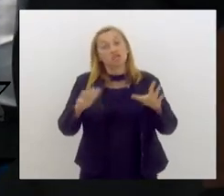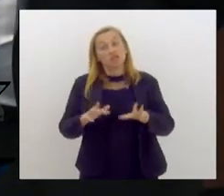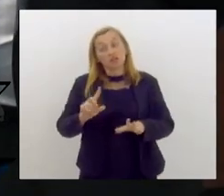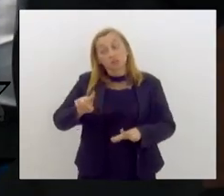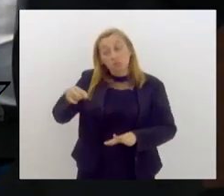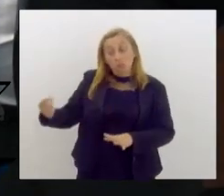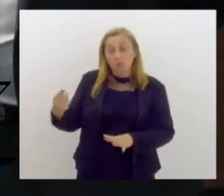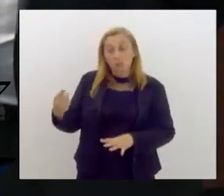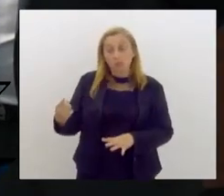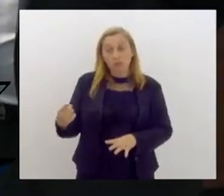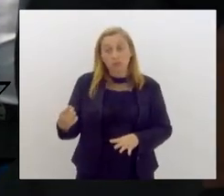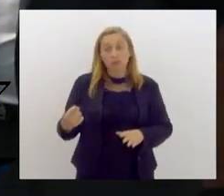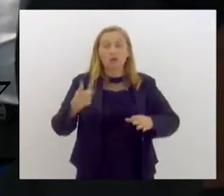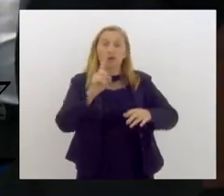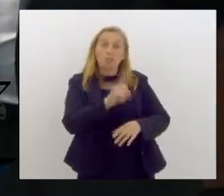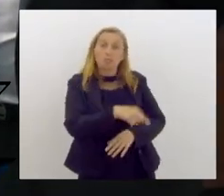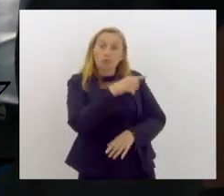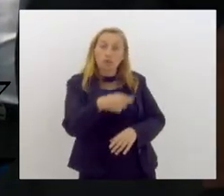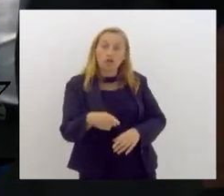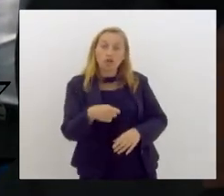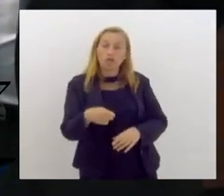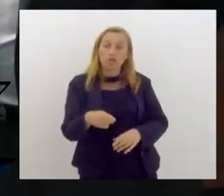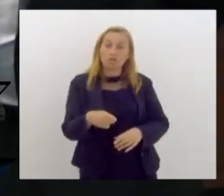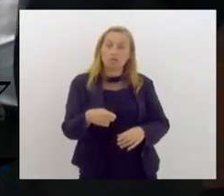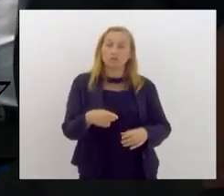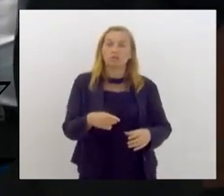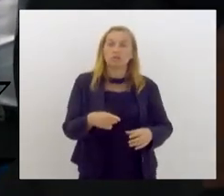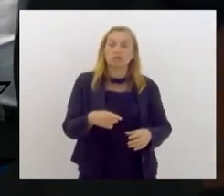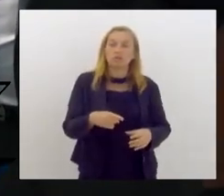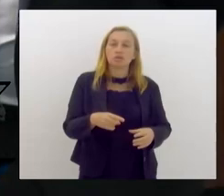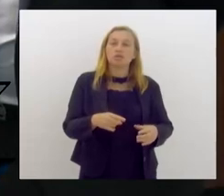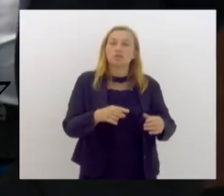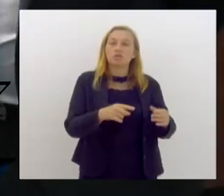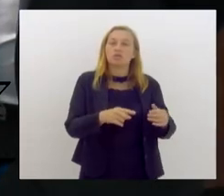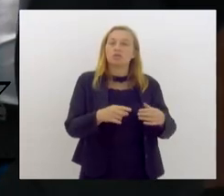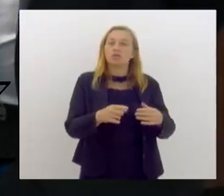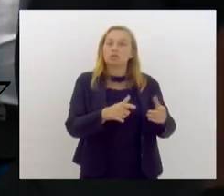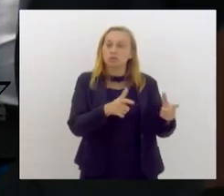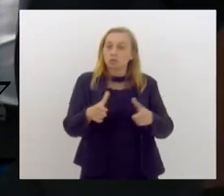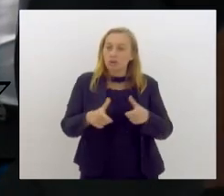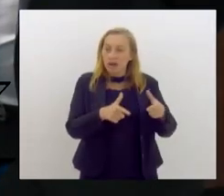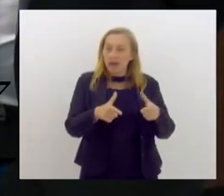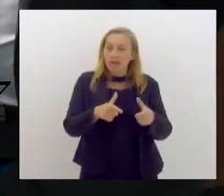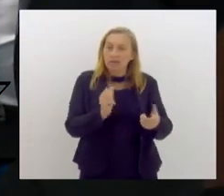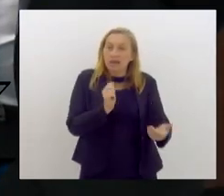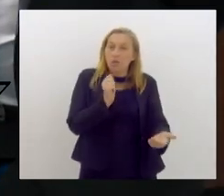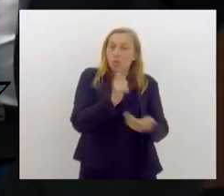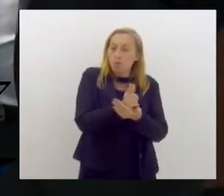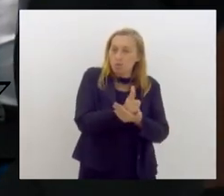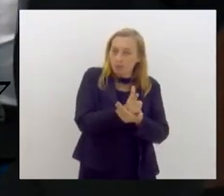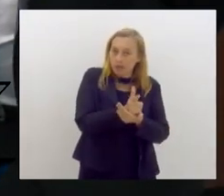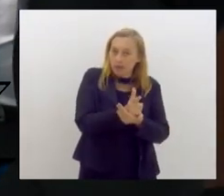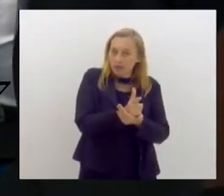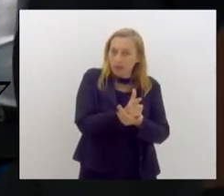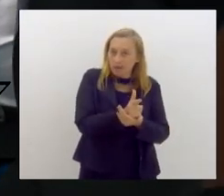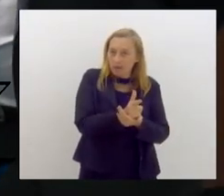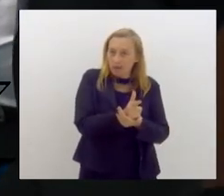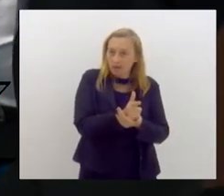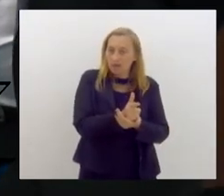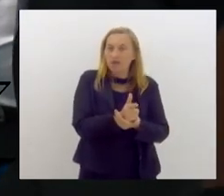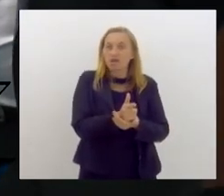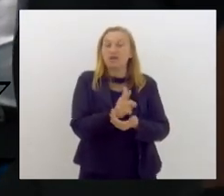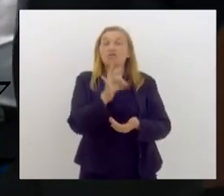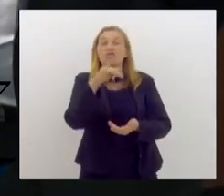exclusivamente proíbe os ferro velhos ou outros estabelecimentos a comprarem fio